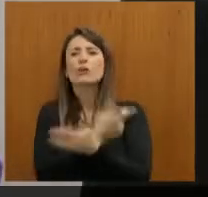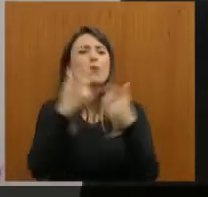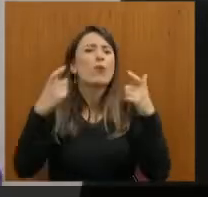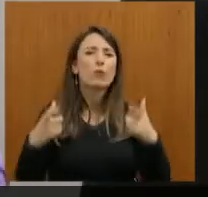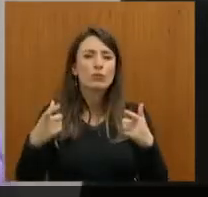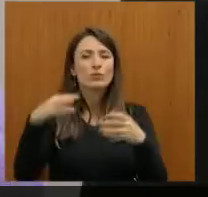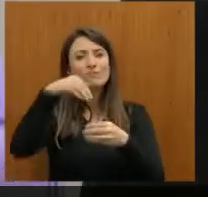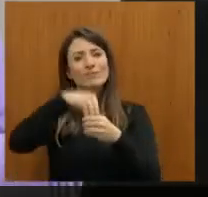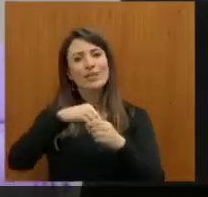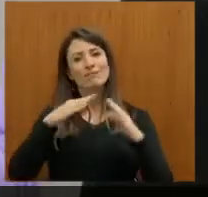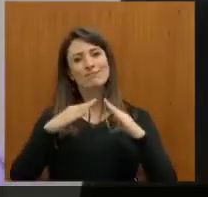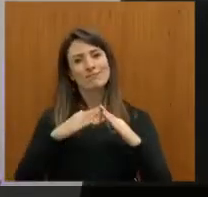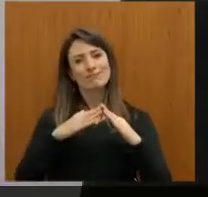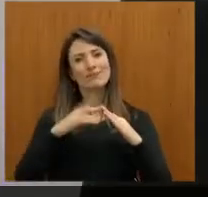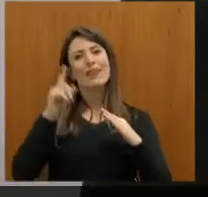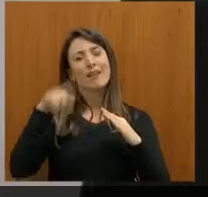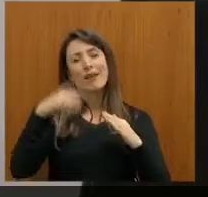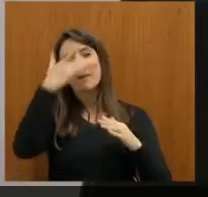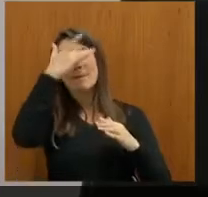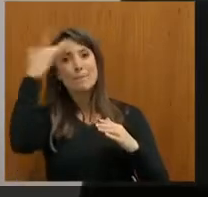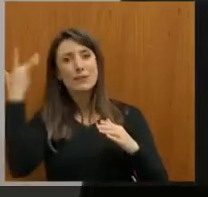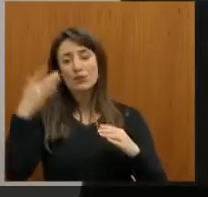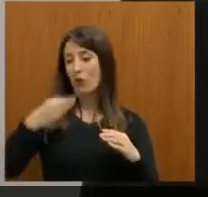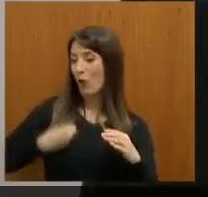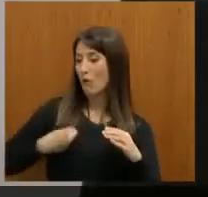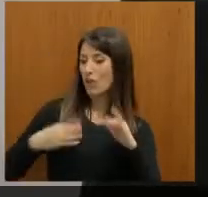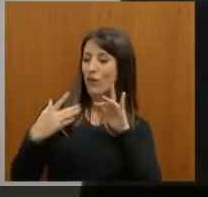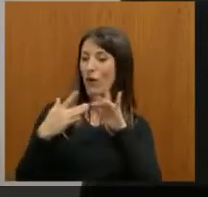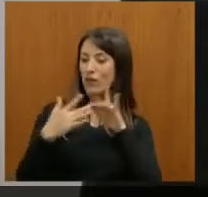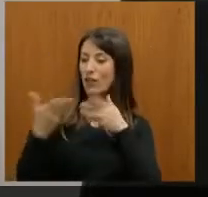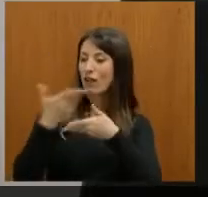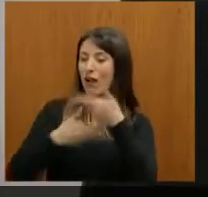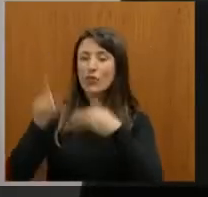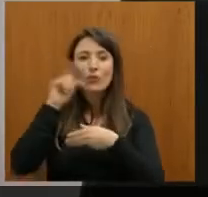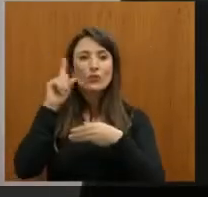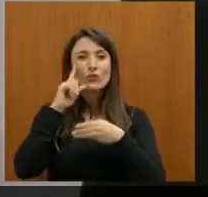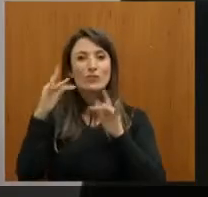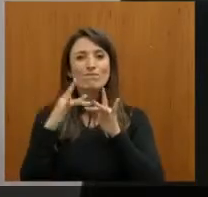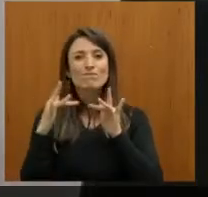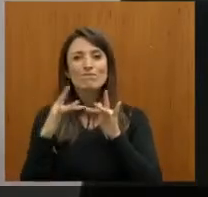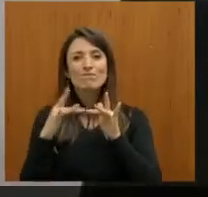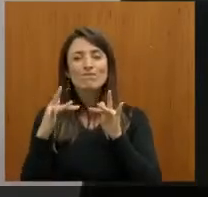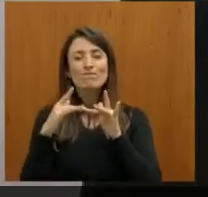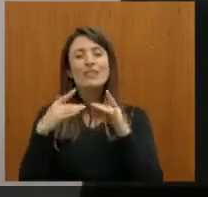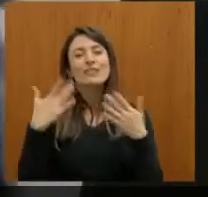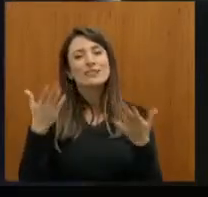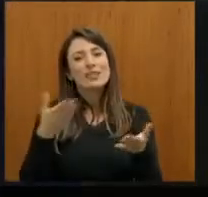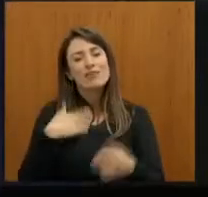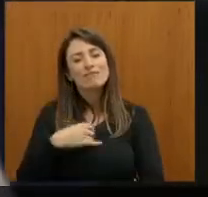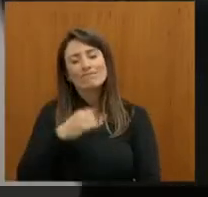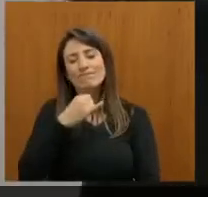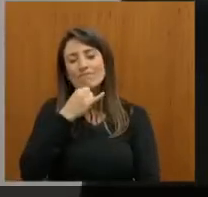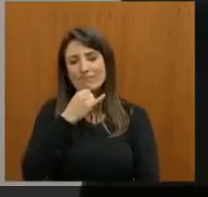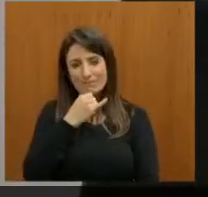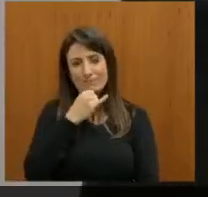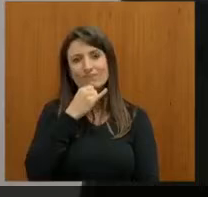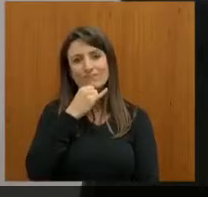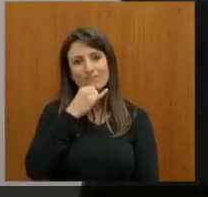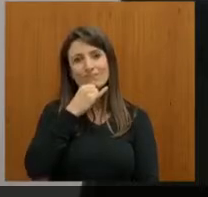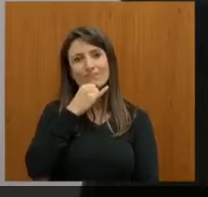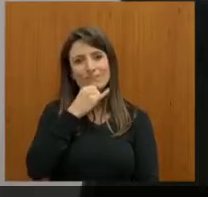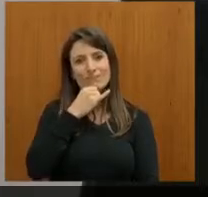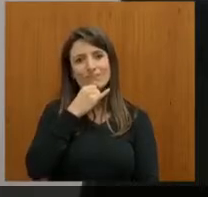pessoas que convivem que estão Dividindo o mesmo espaço e é lamentável a gente ter registros estão